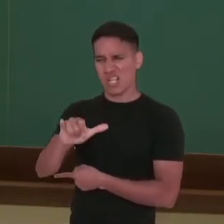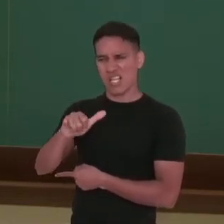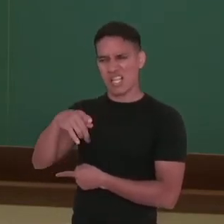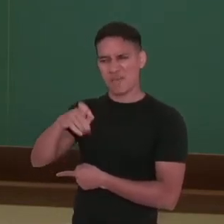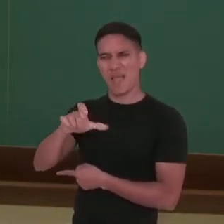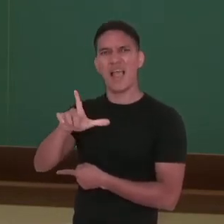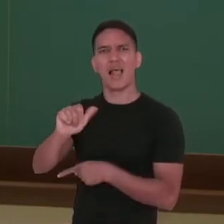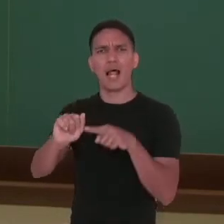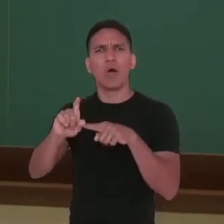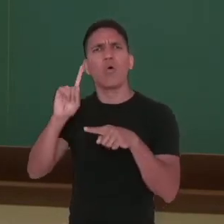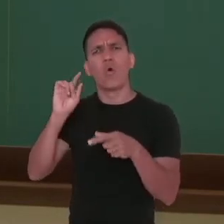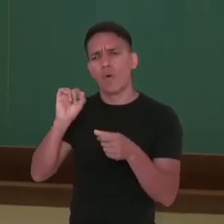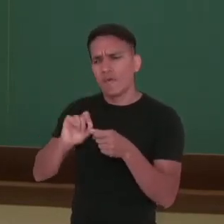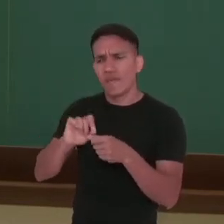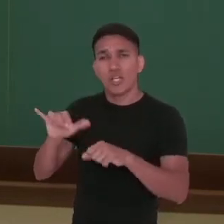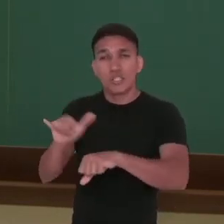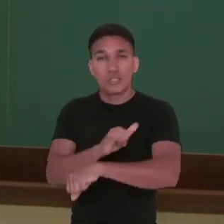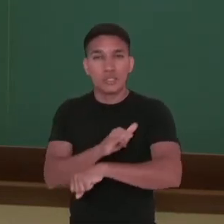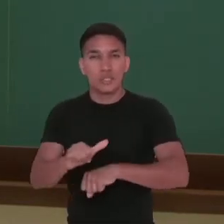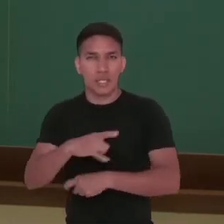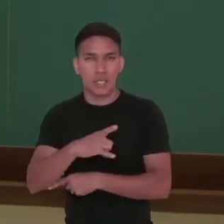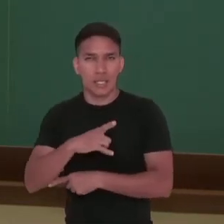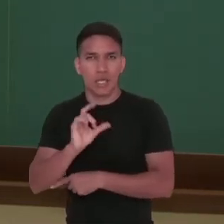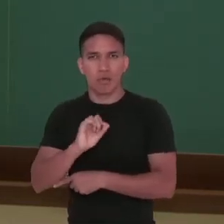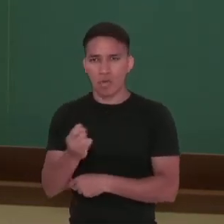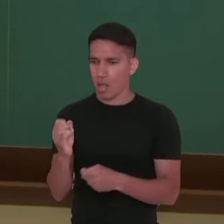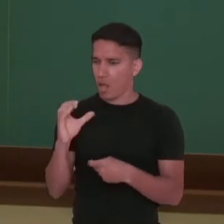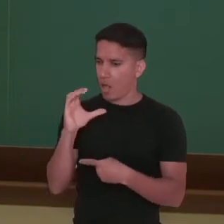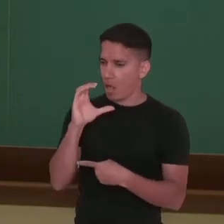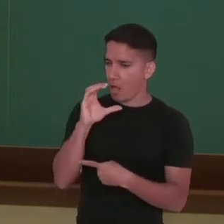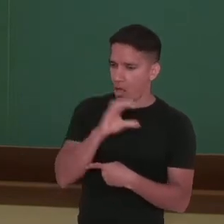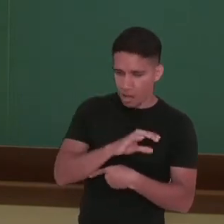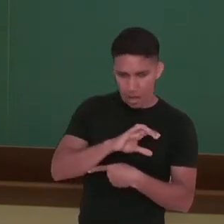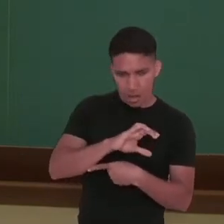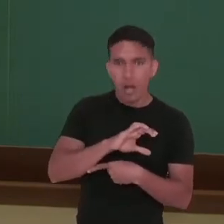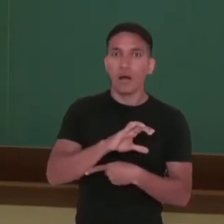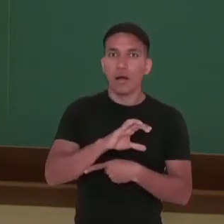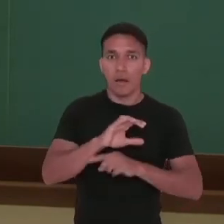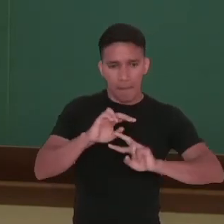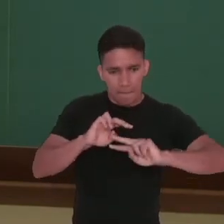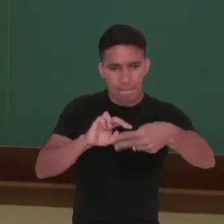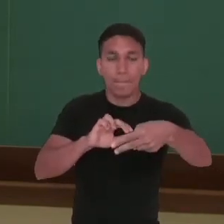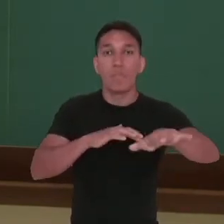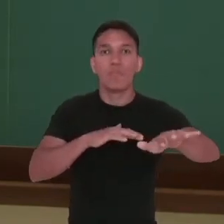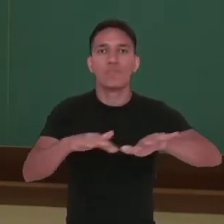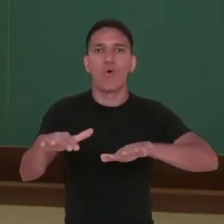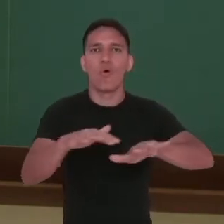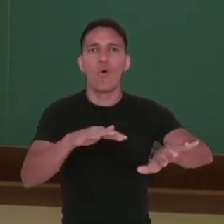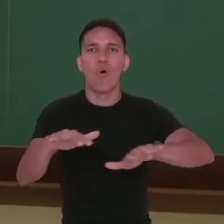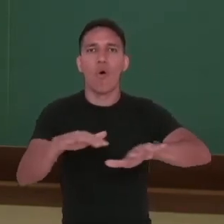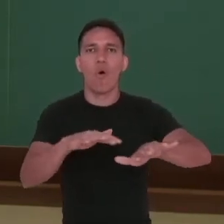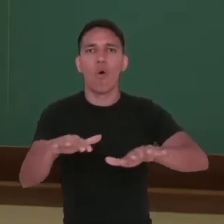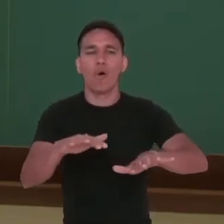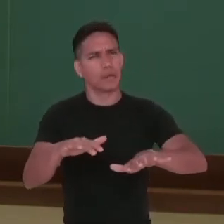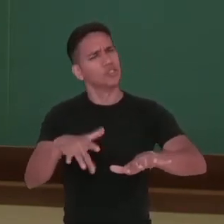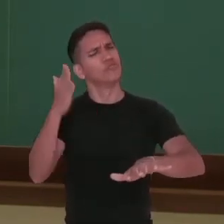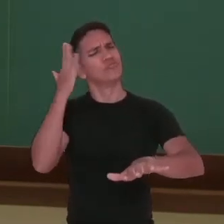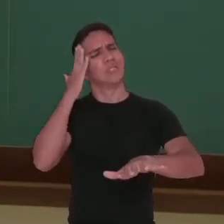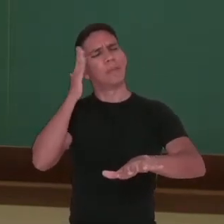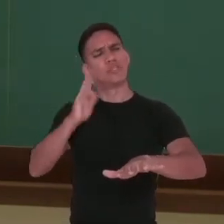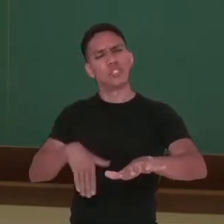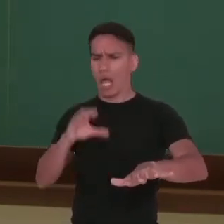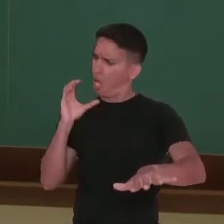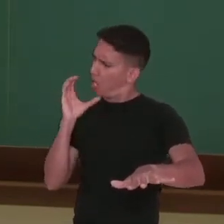dispositivo que, através do calor, ele conseguiu produzir movimentos. Ele já tinha ideia que o calor